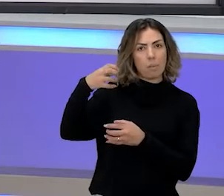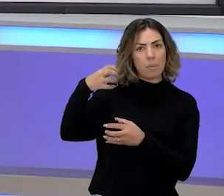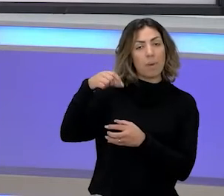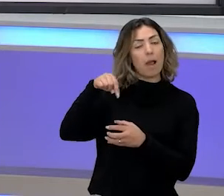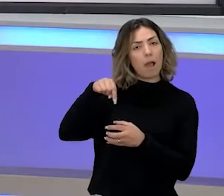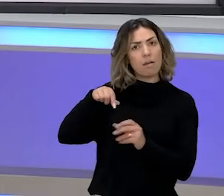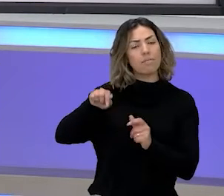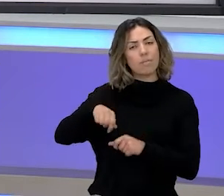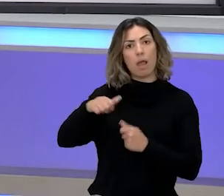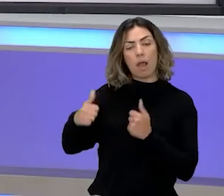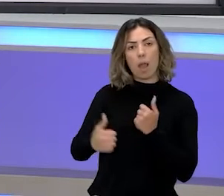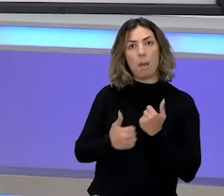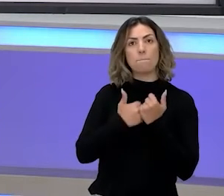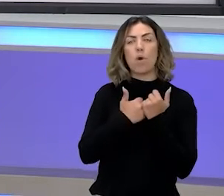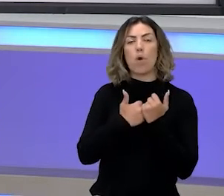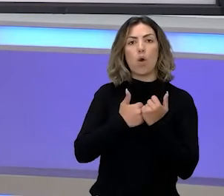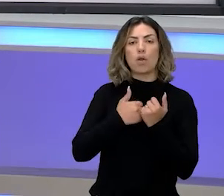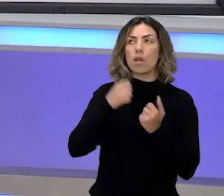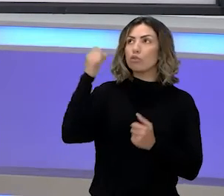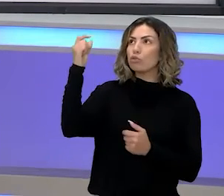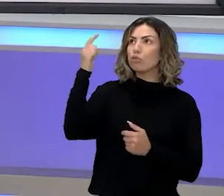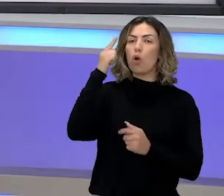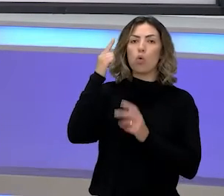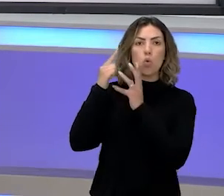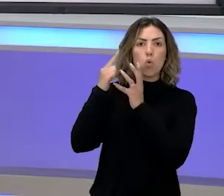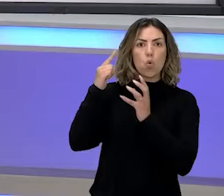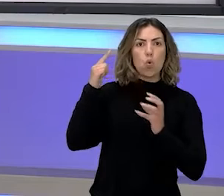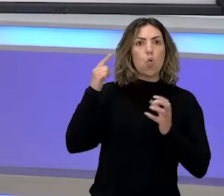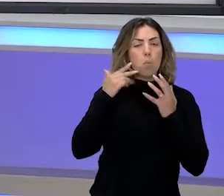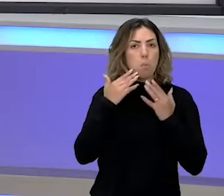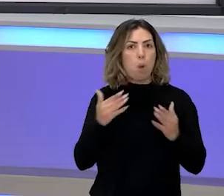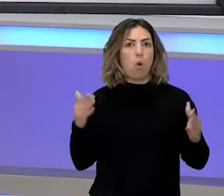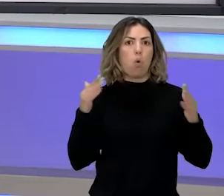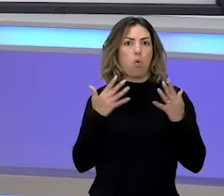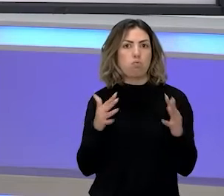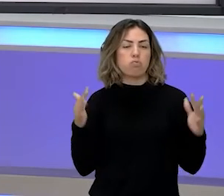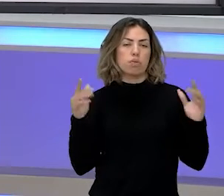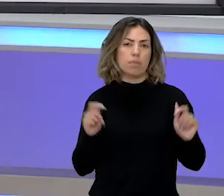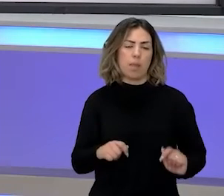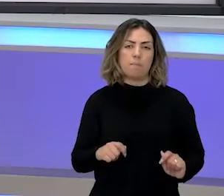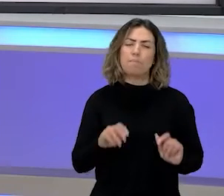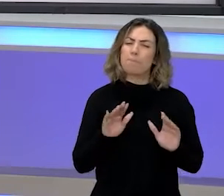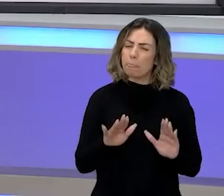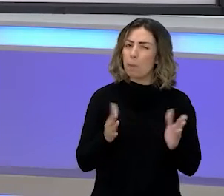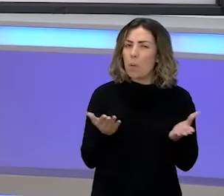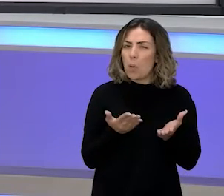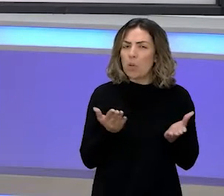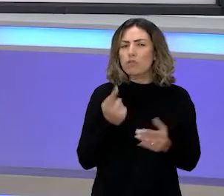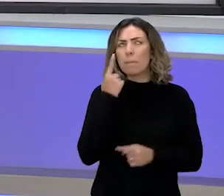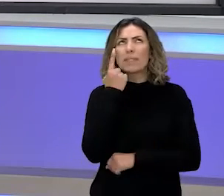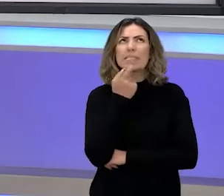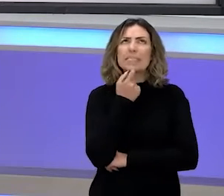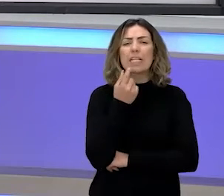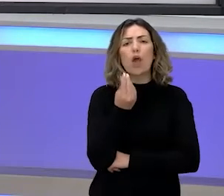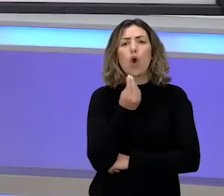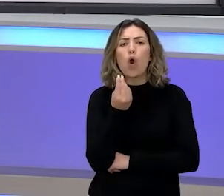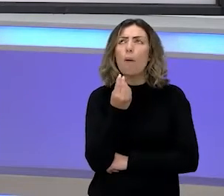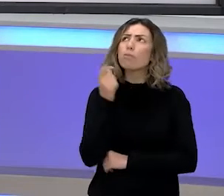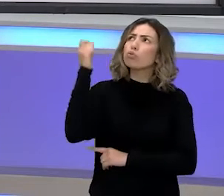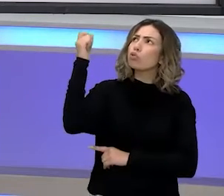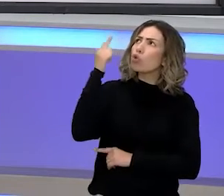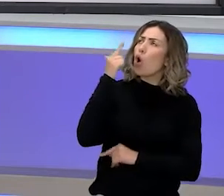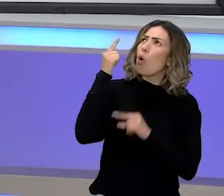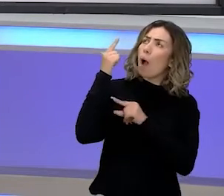a eficiência aí da luz do sol, tá bom? Então, hoje, já que a gente está pensando em iluminar, aproveitar a luz do